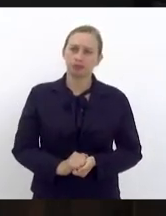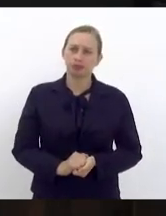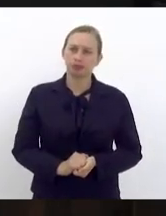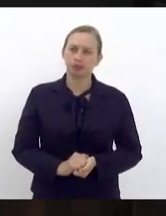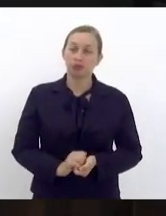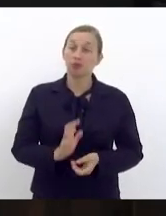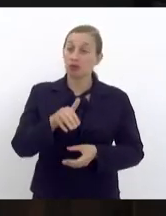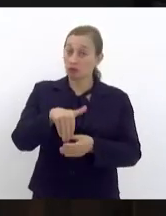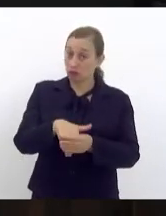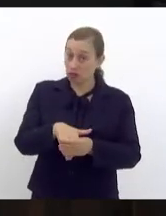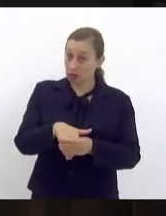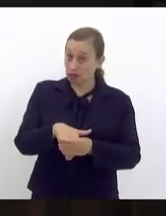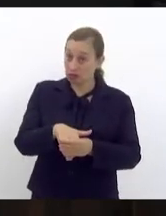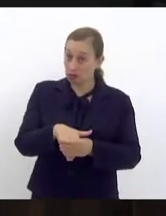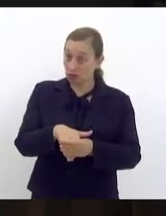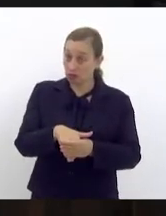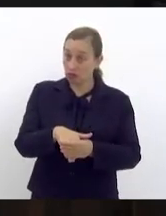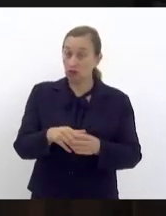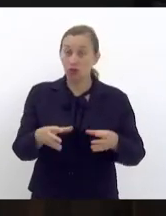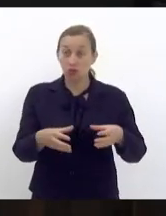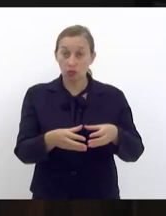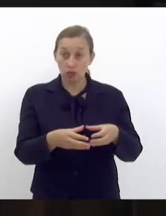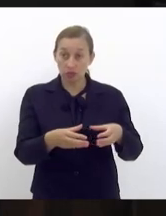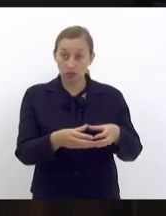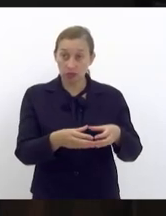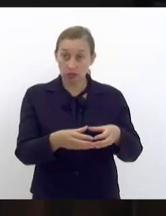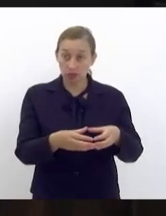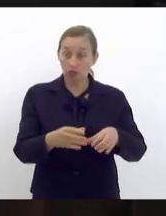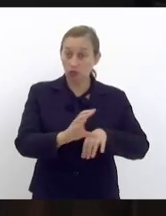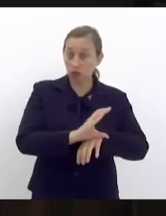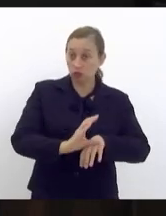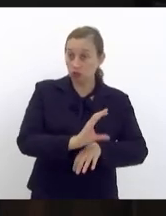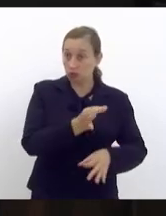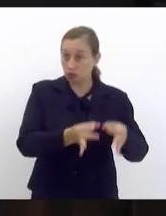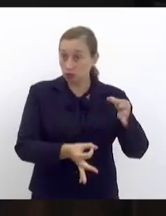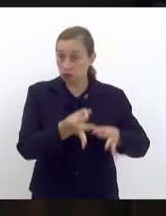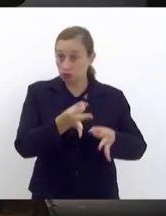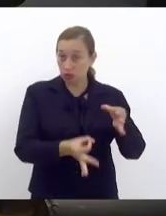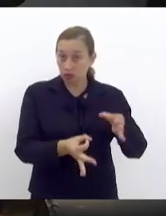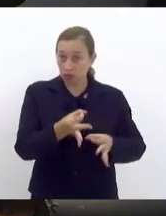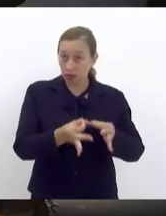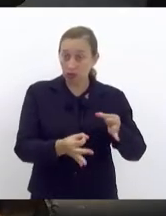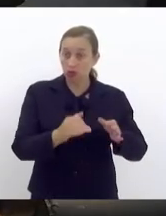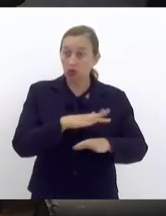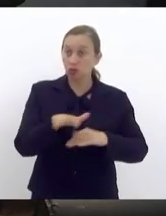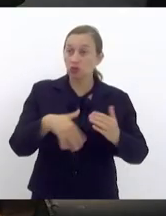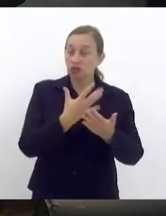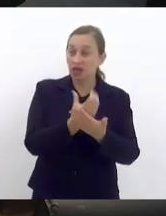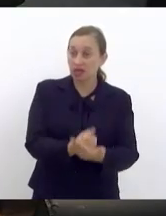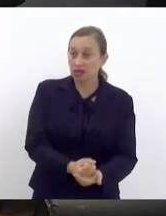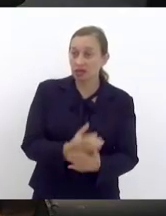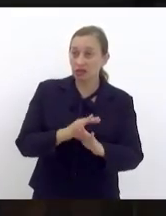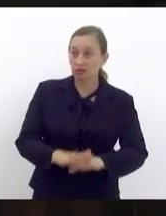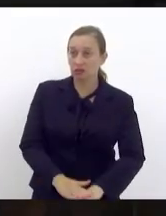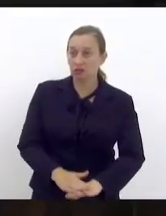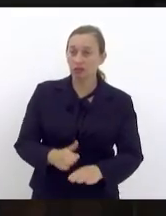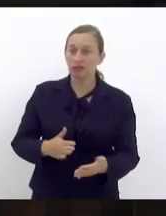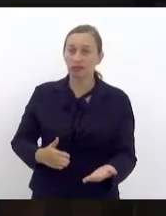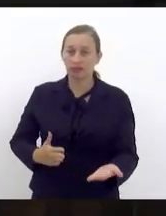Em votação, parecer da Comissão de Constituição e Justiça. Senhores que aprovam, permaneçam como